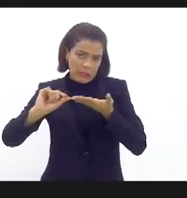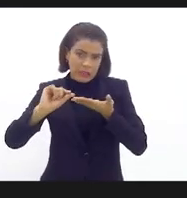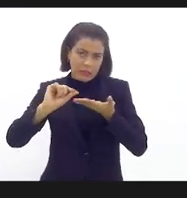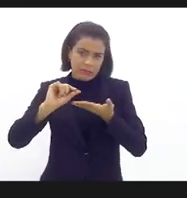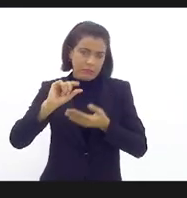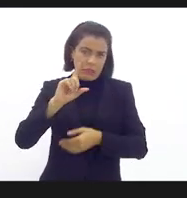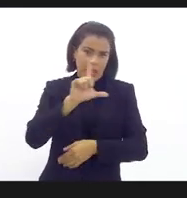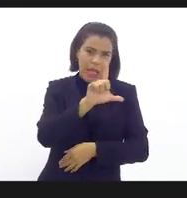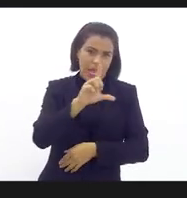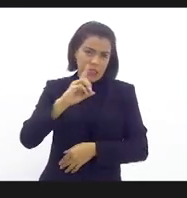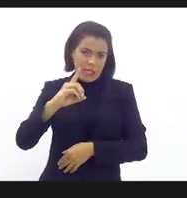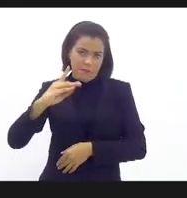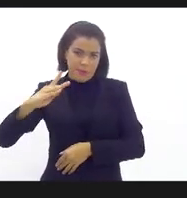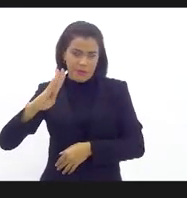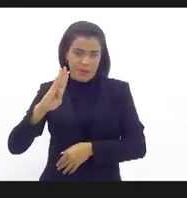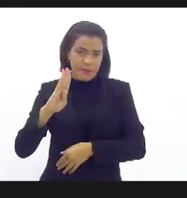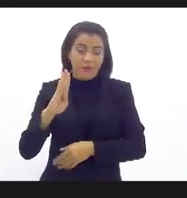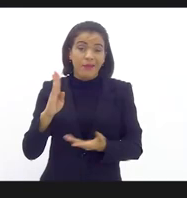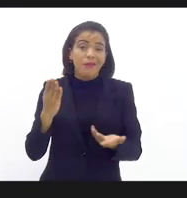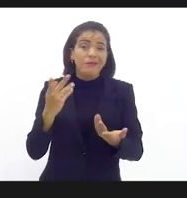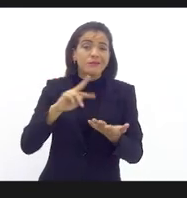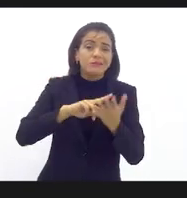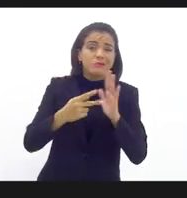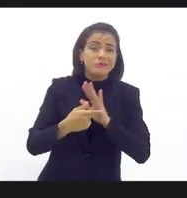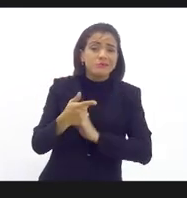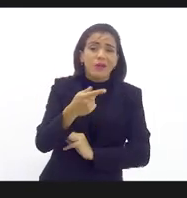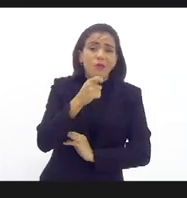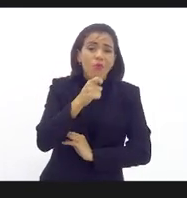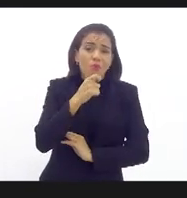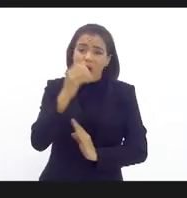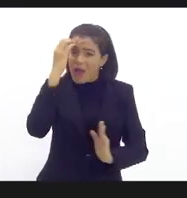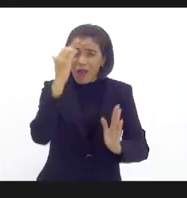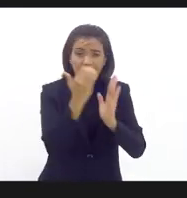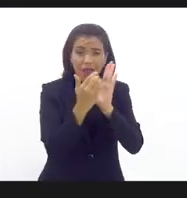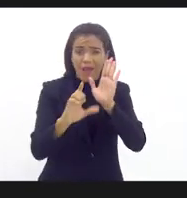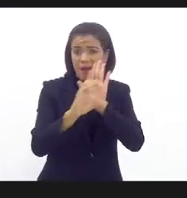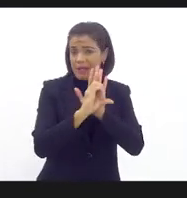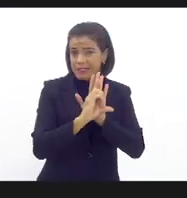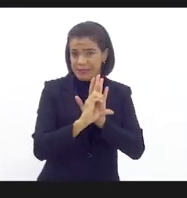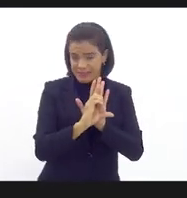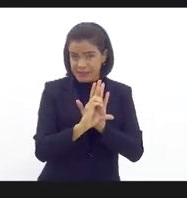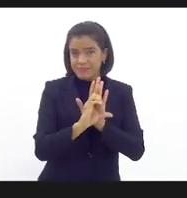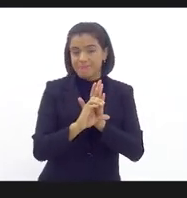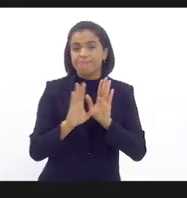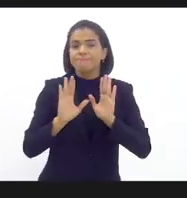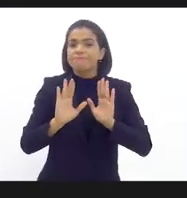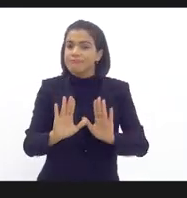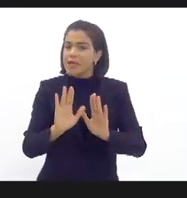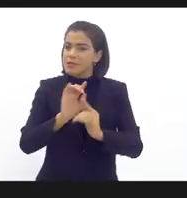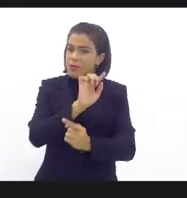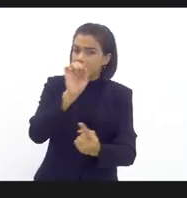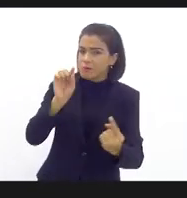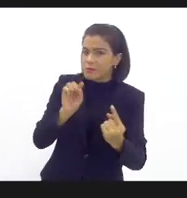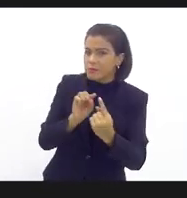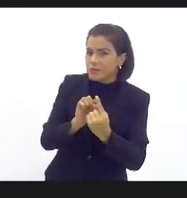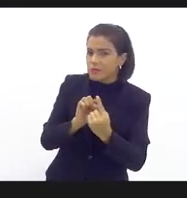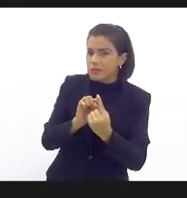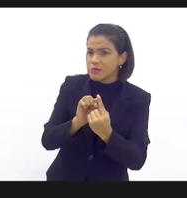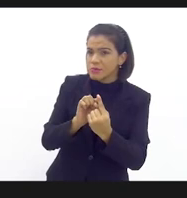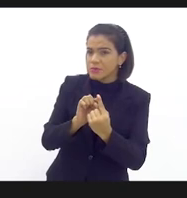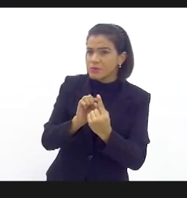e bases, ignorar um artigo. Isso significa que você não está cumprindo a lei. Mas a nossa intenção não é